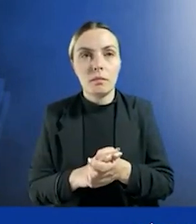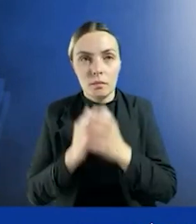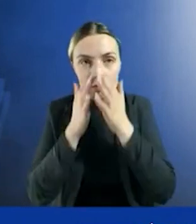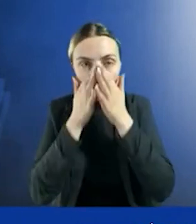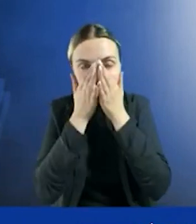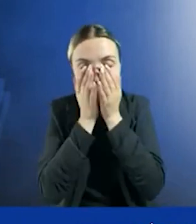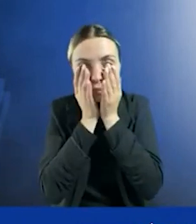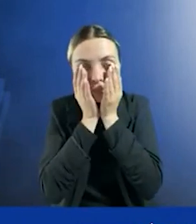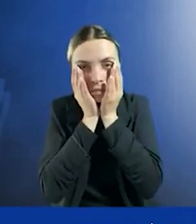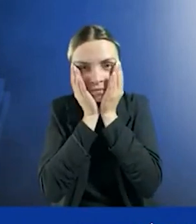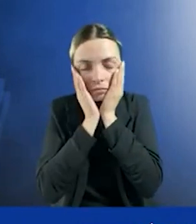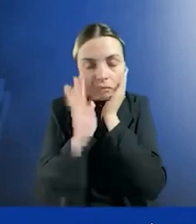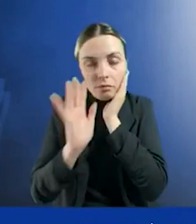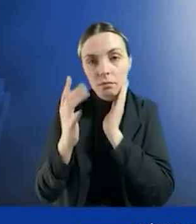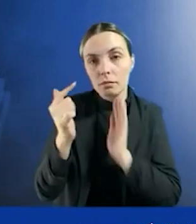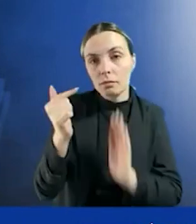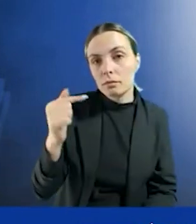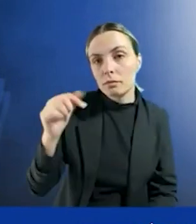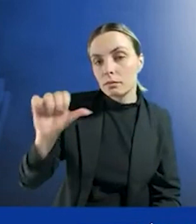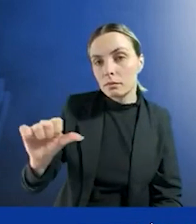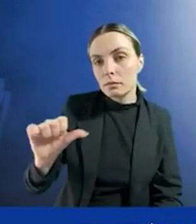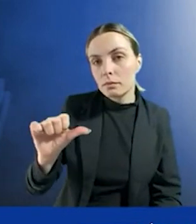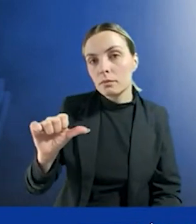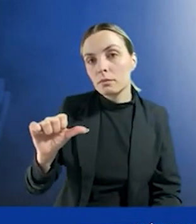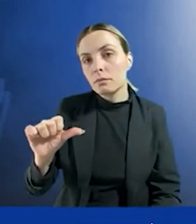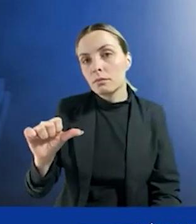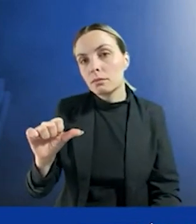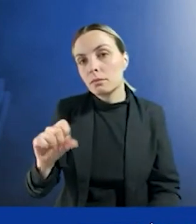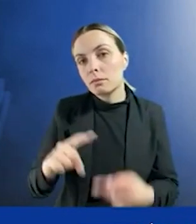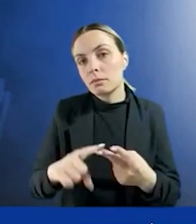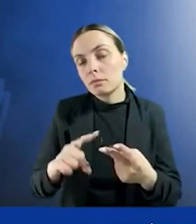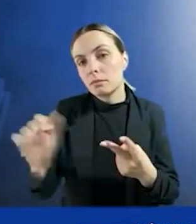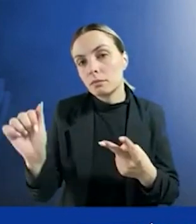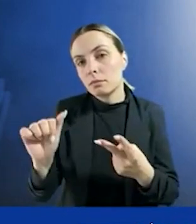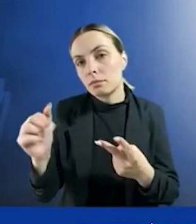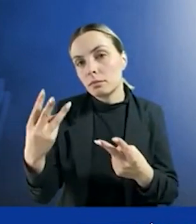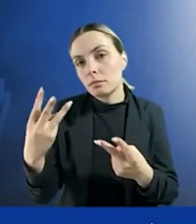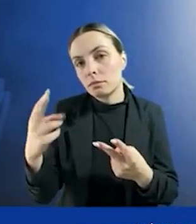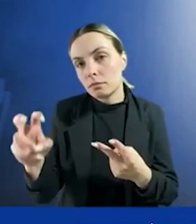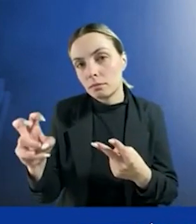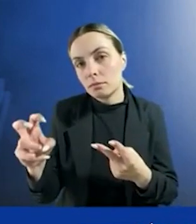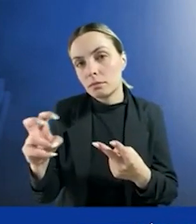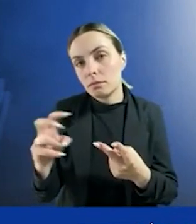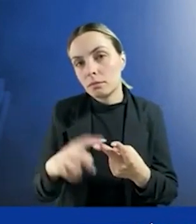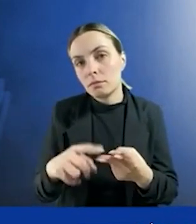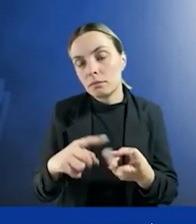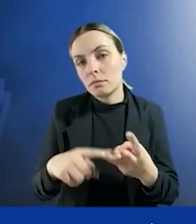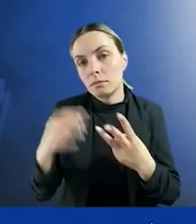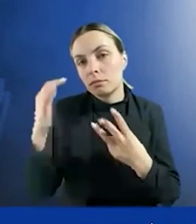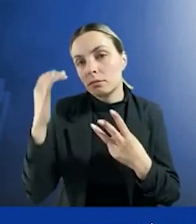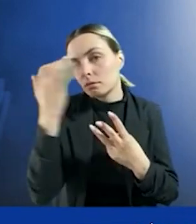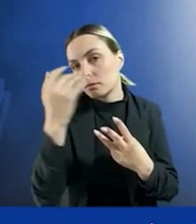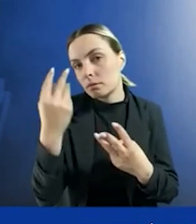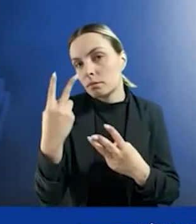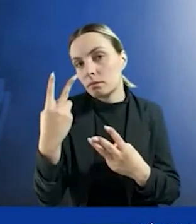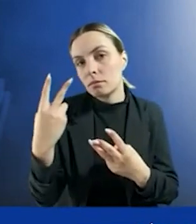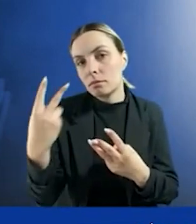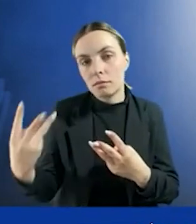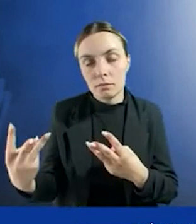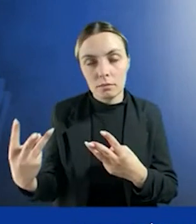chegam a 79, Argentina 35 bi de dólares, México 32,5, Chile